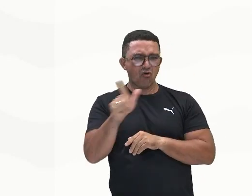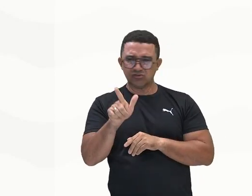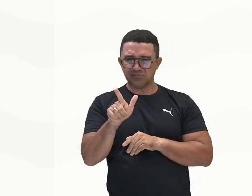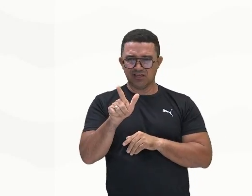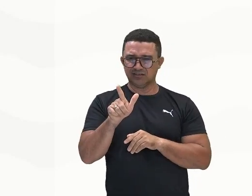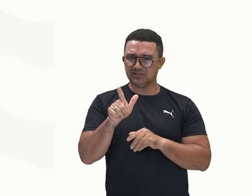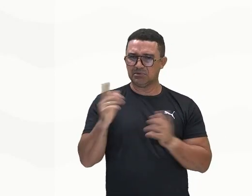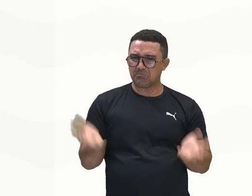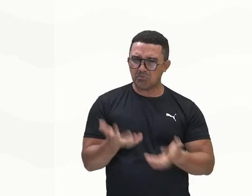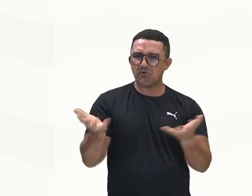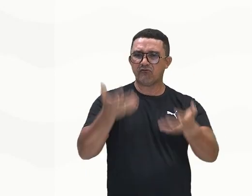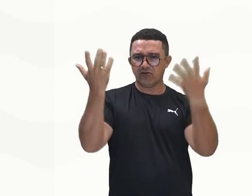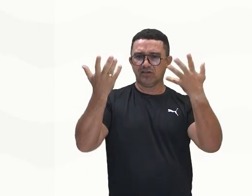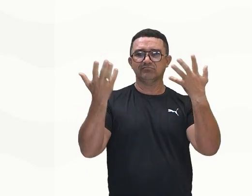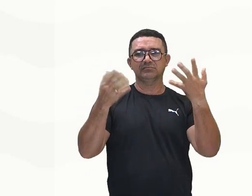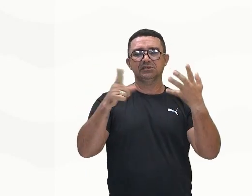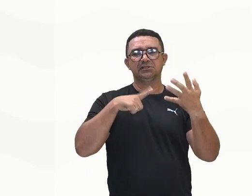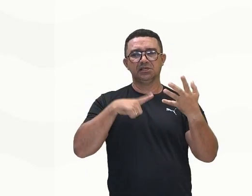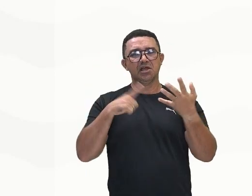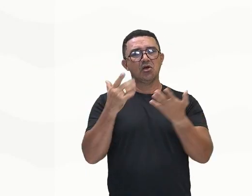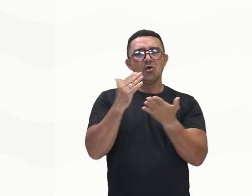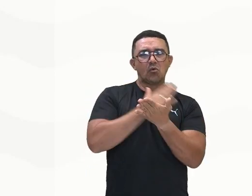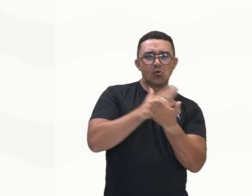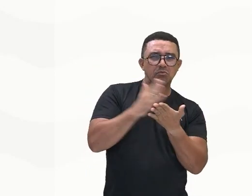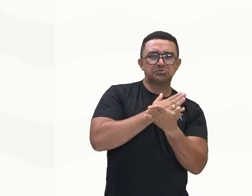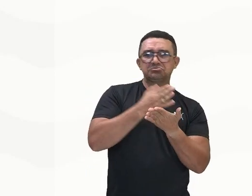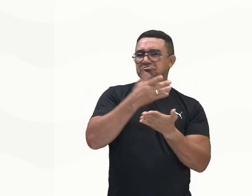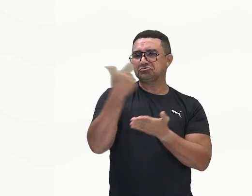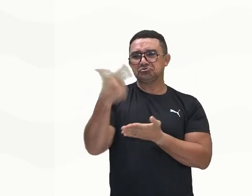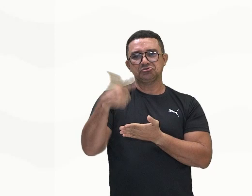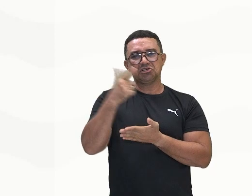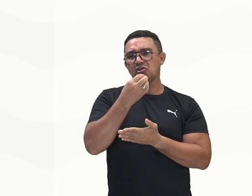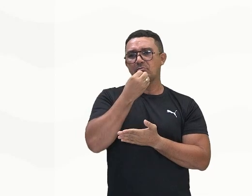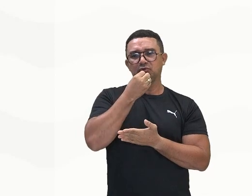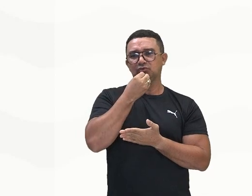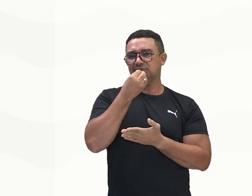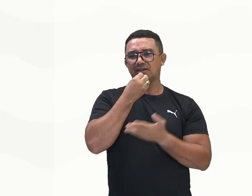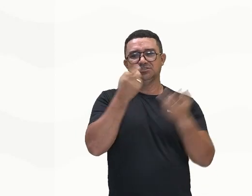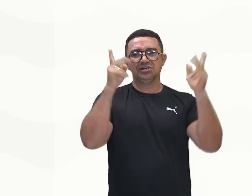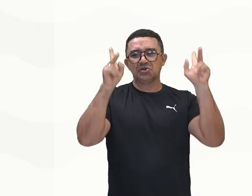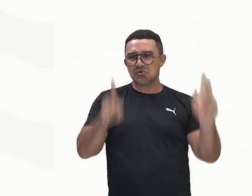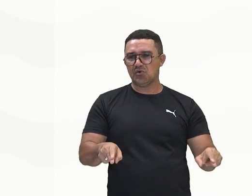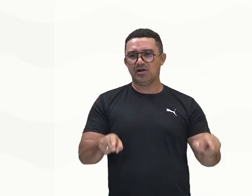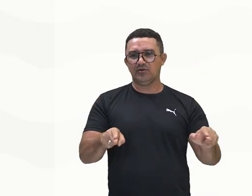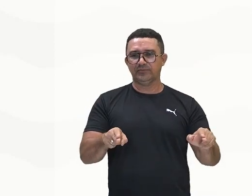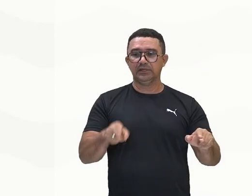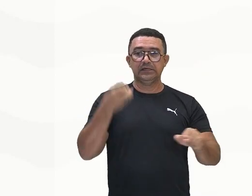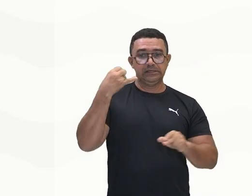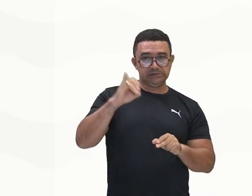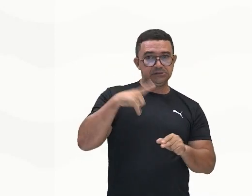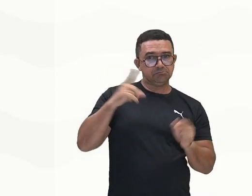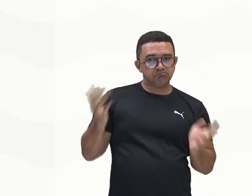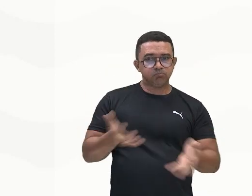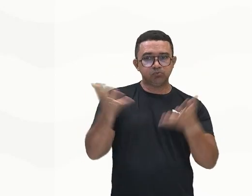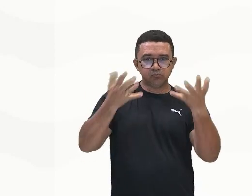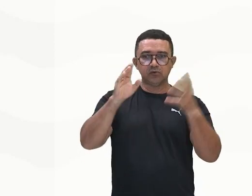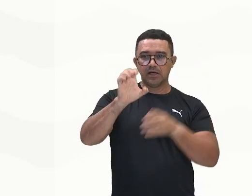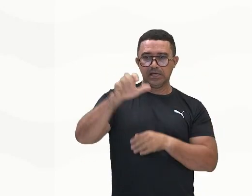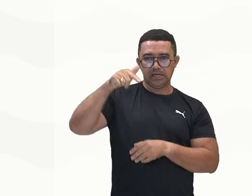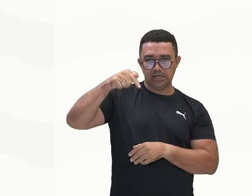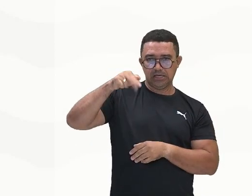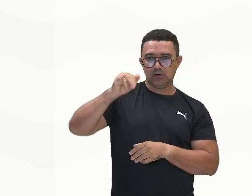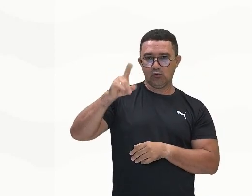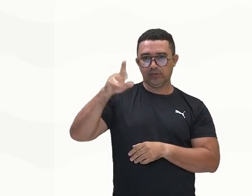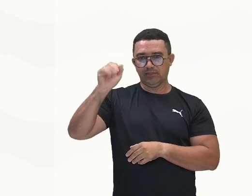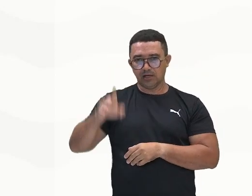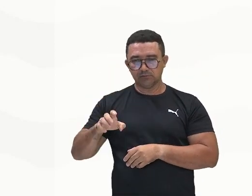equidade. Nem todos têm as mesmas chances por iguais. A gente só vai ter as chances por iguais quando se promove aí a equidade.